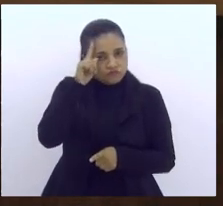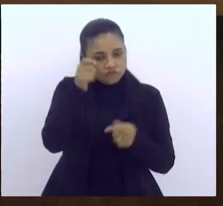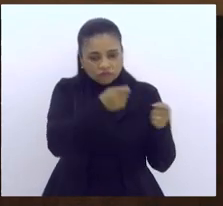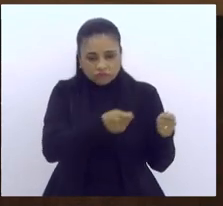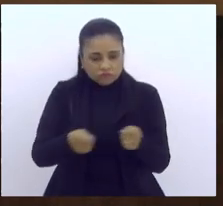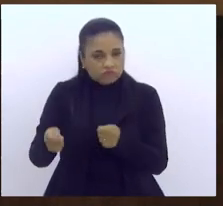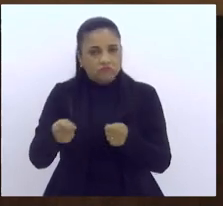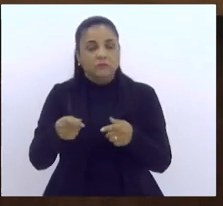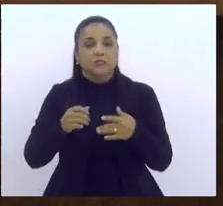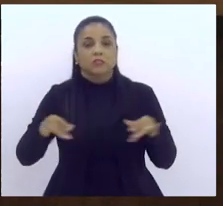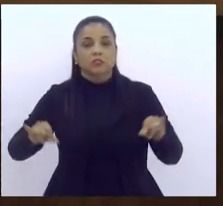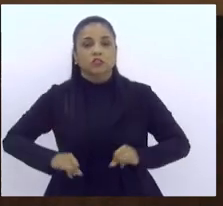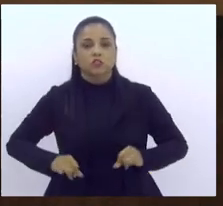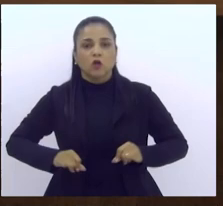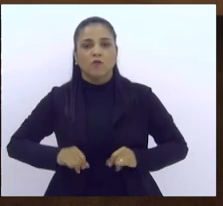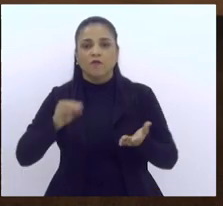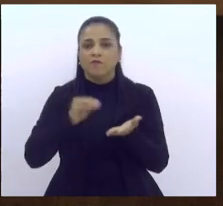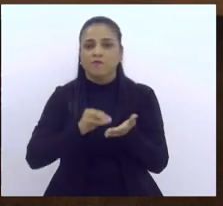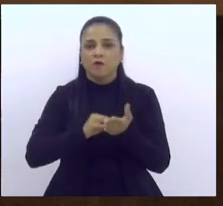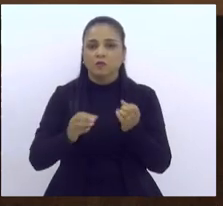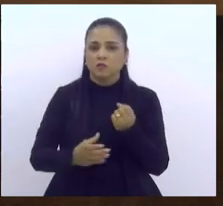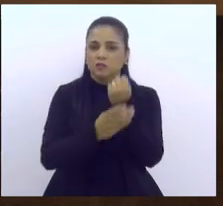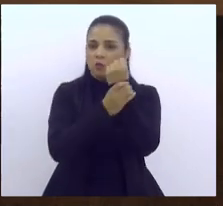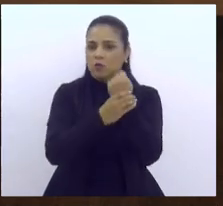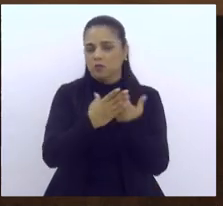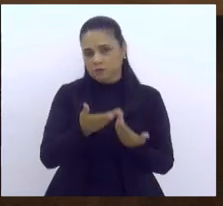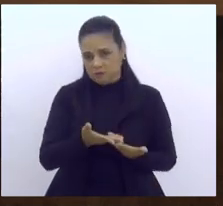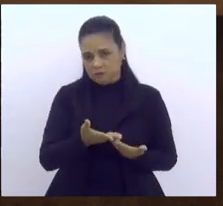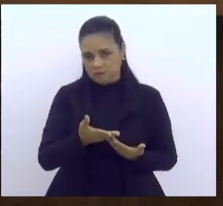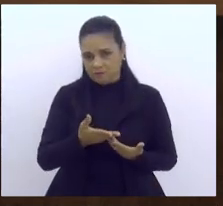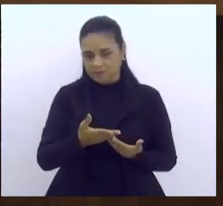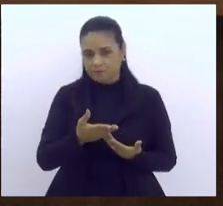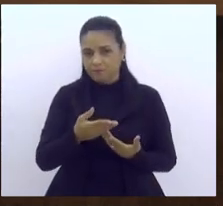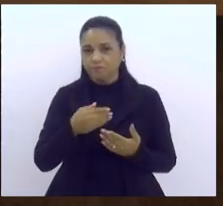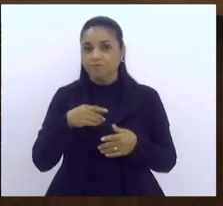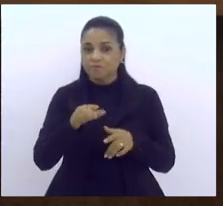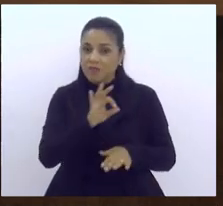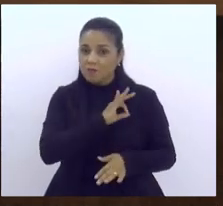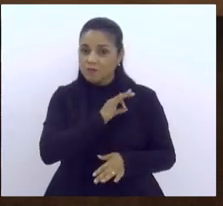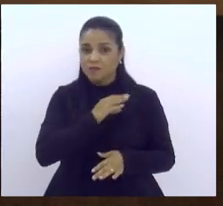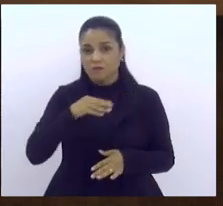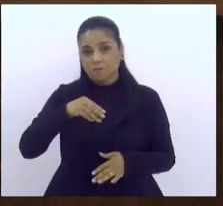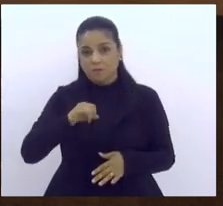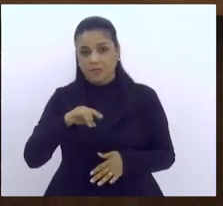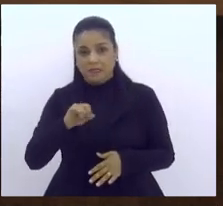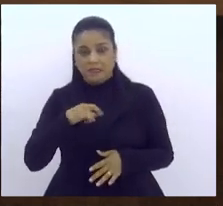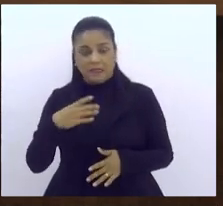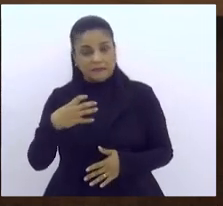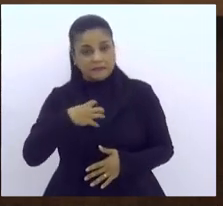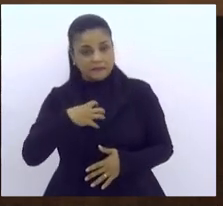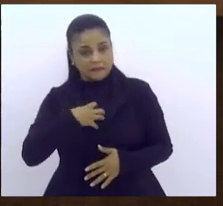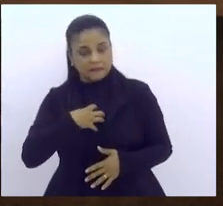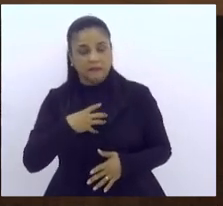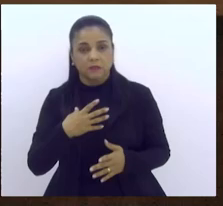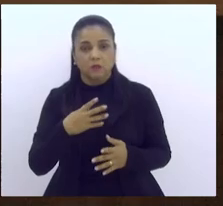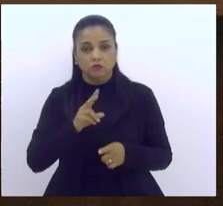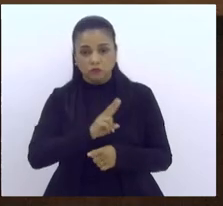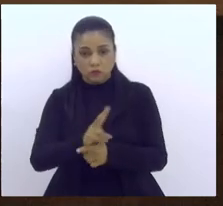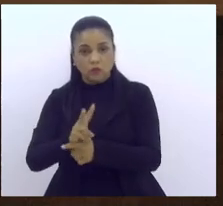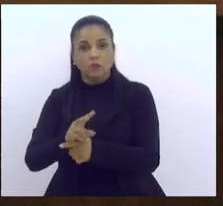Janeiro. O deputado Rodrigo Amorim falou da ostensividade da Polícia Militar, que dá a sensação de segurança, que é muito